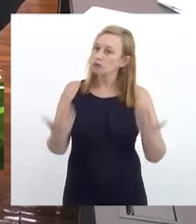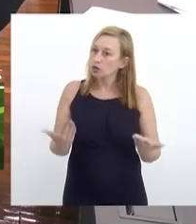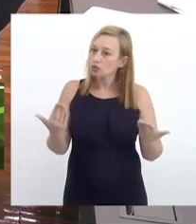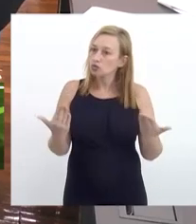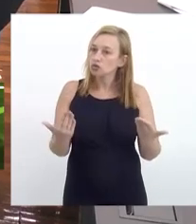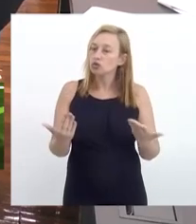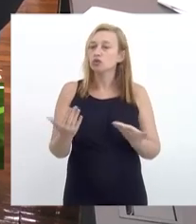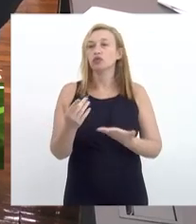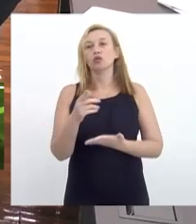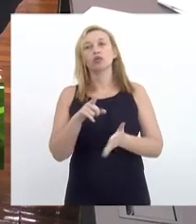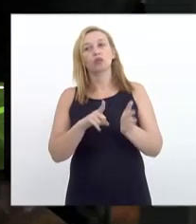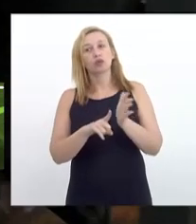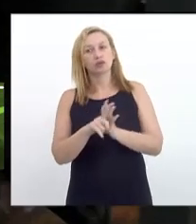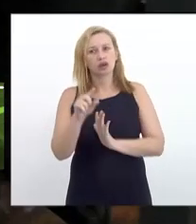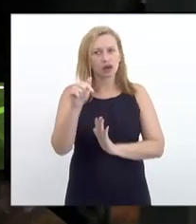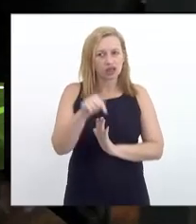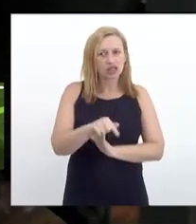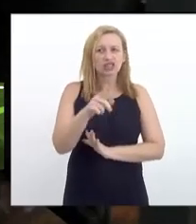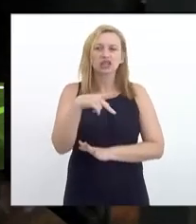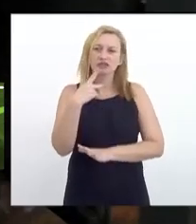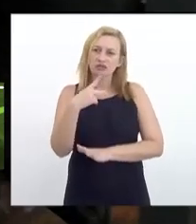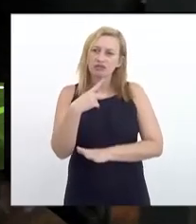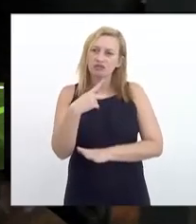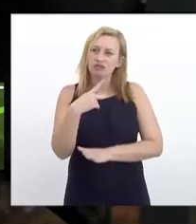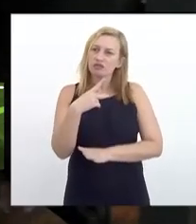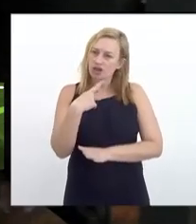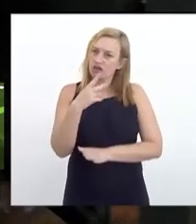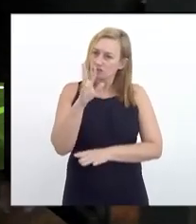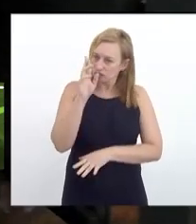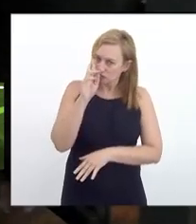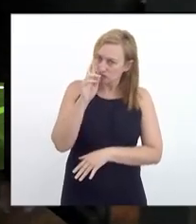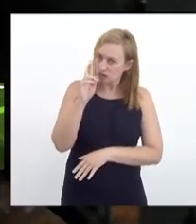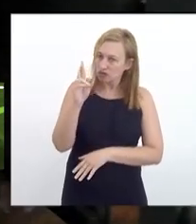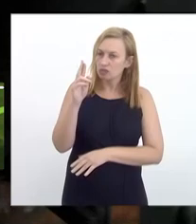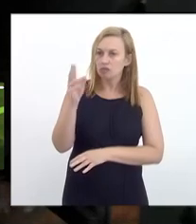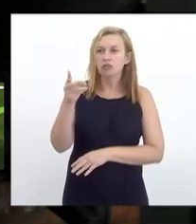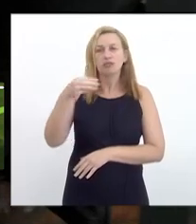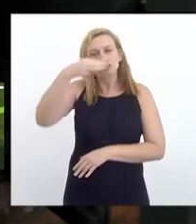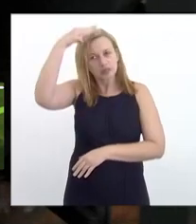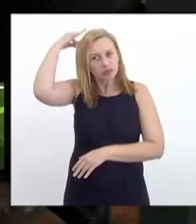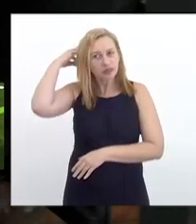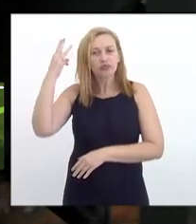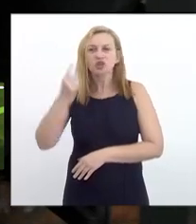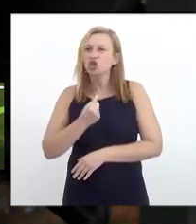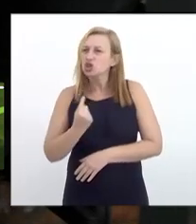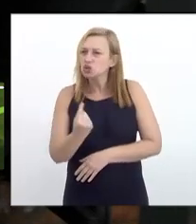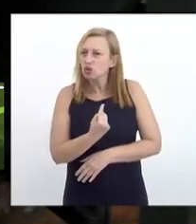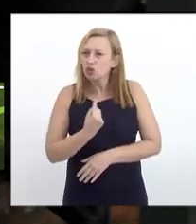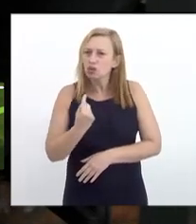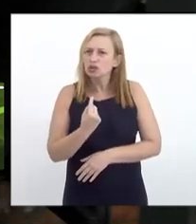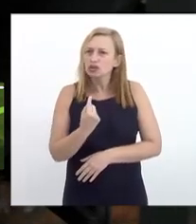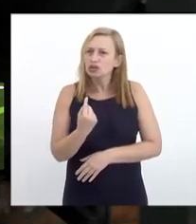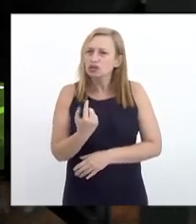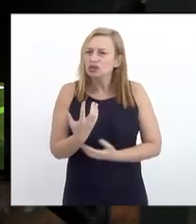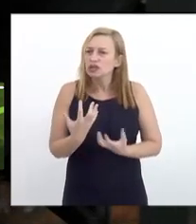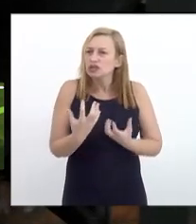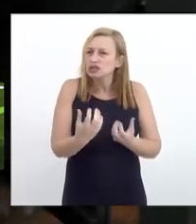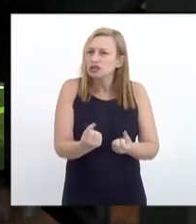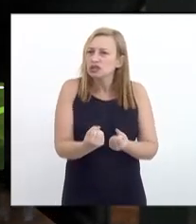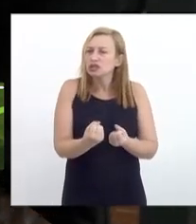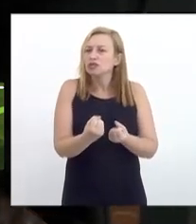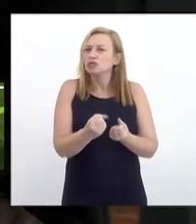Questionar aqui Na verdade Confirmar contigo Márcio É que nós Atendamos o regime